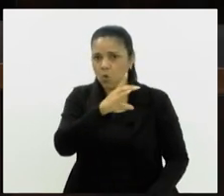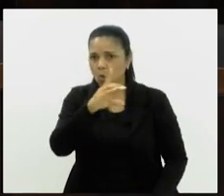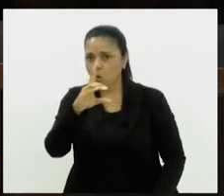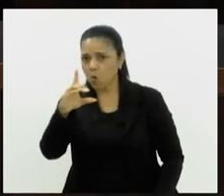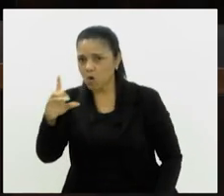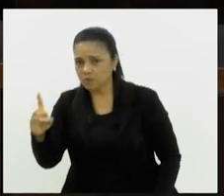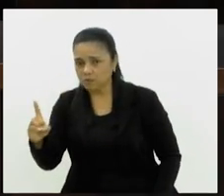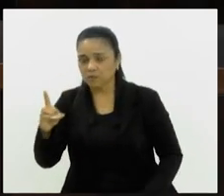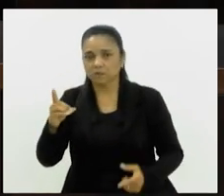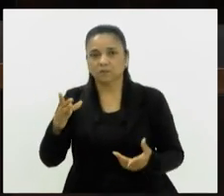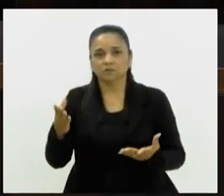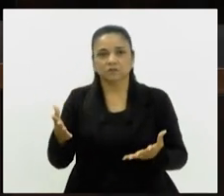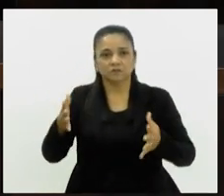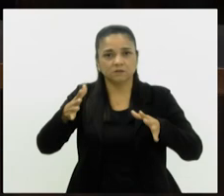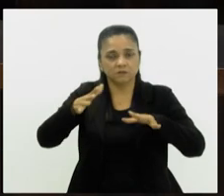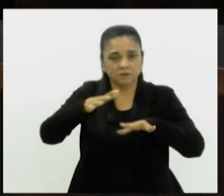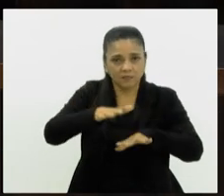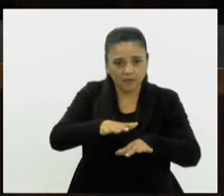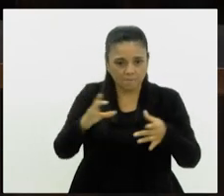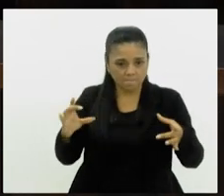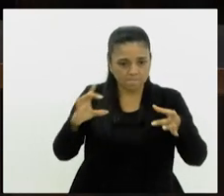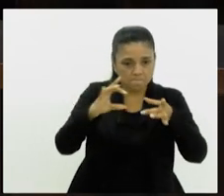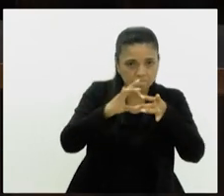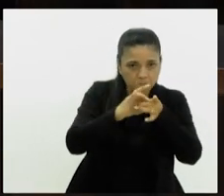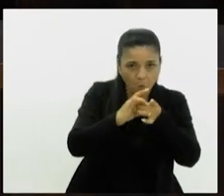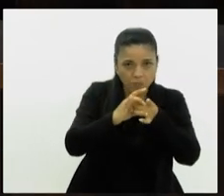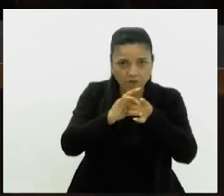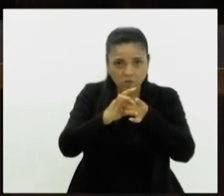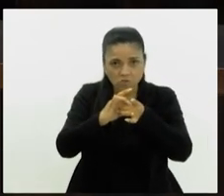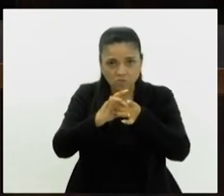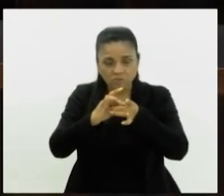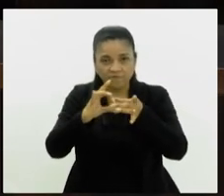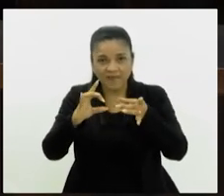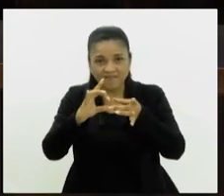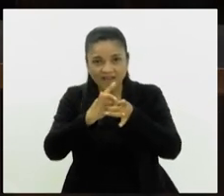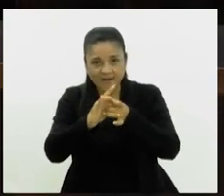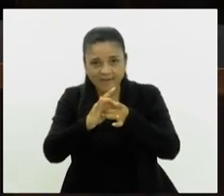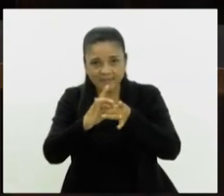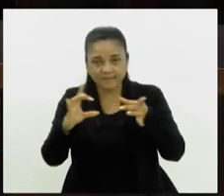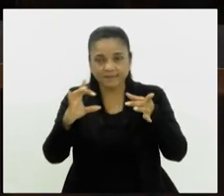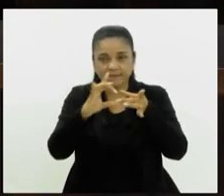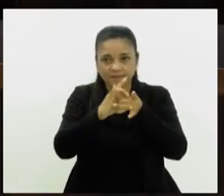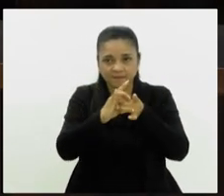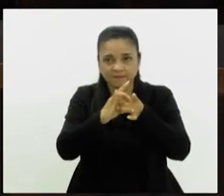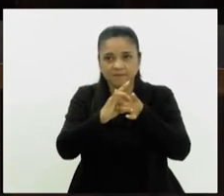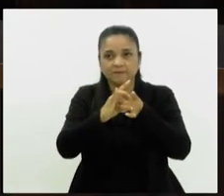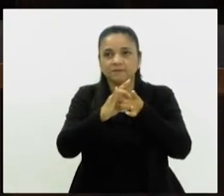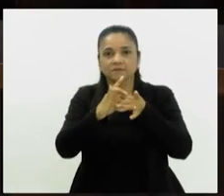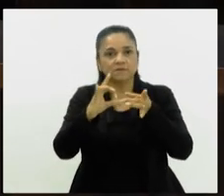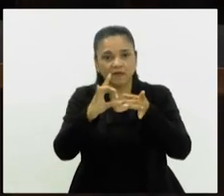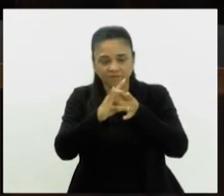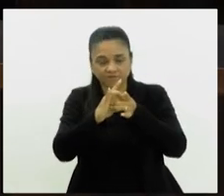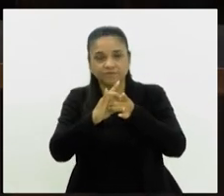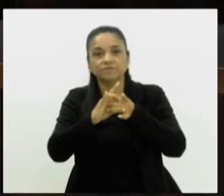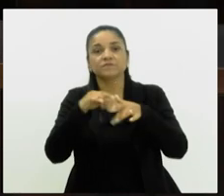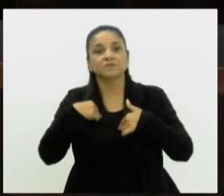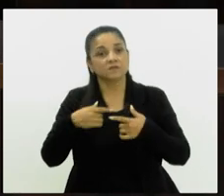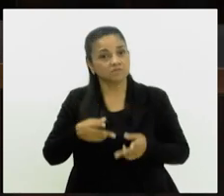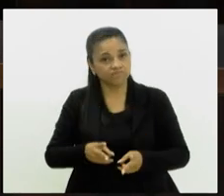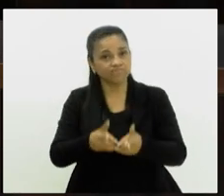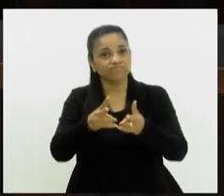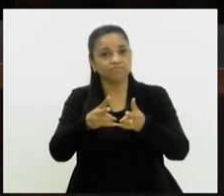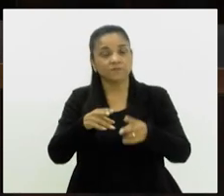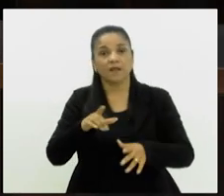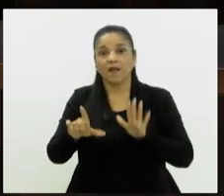de integração, né, e que as polícias ficassem subordinadas. Ocorre que nós votamos aqui a Lei Orgânica